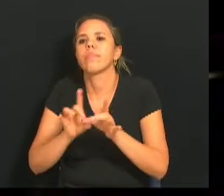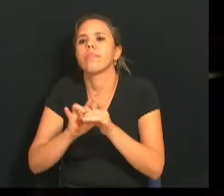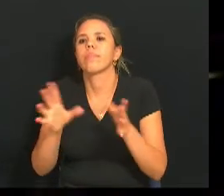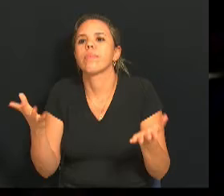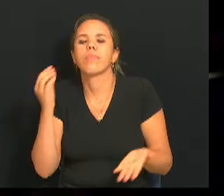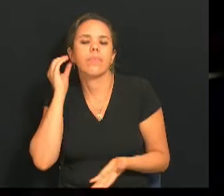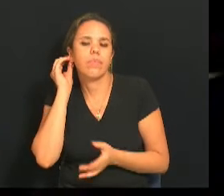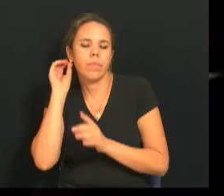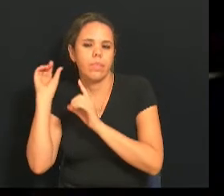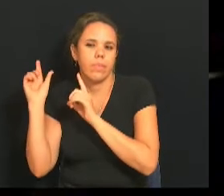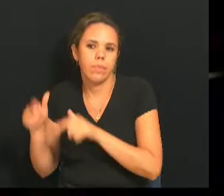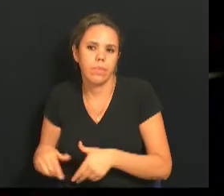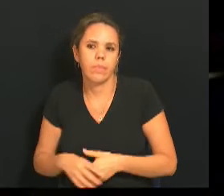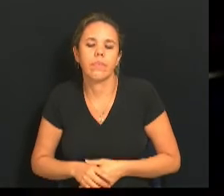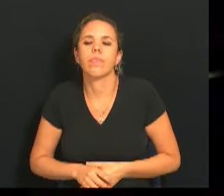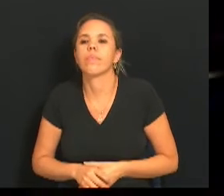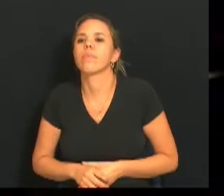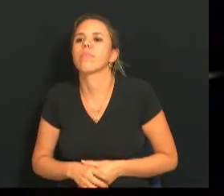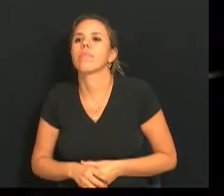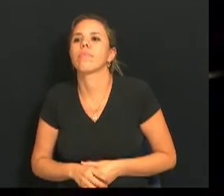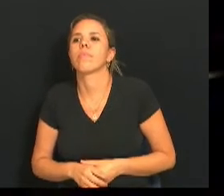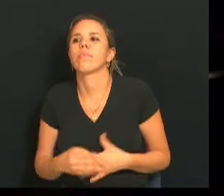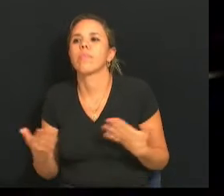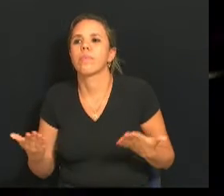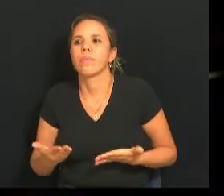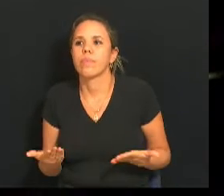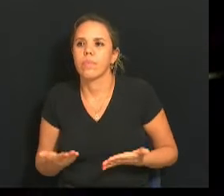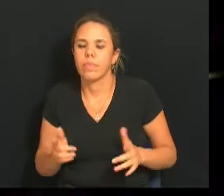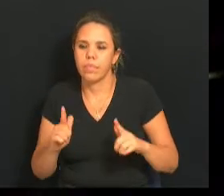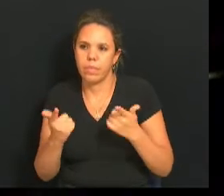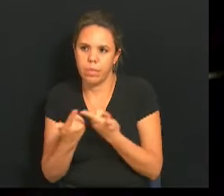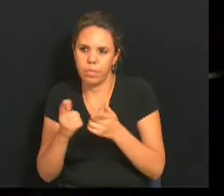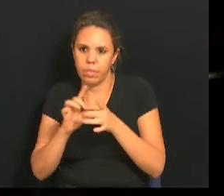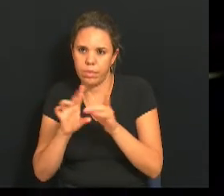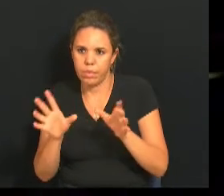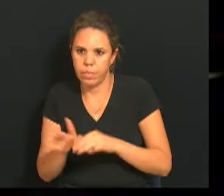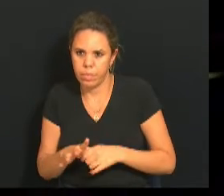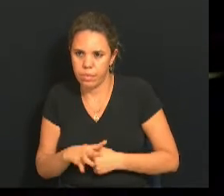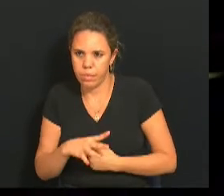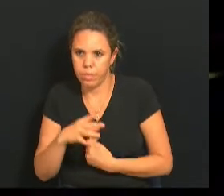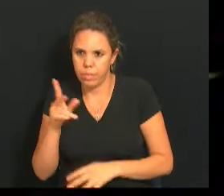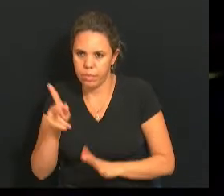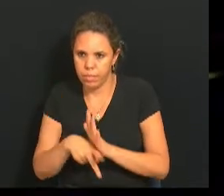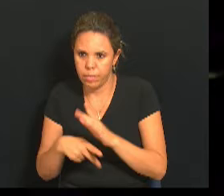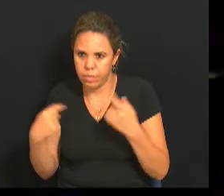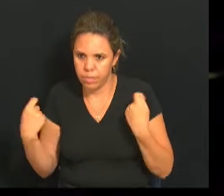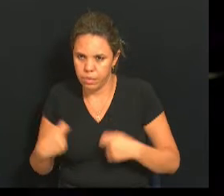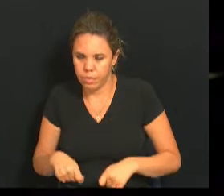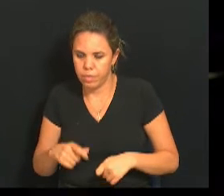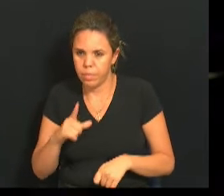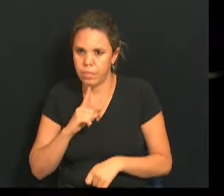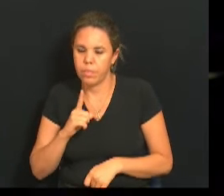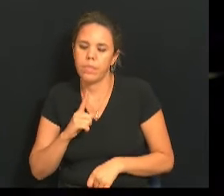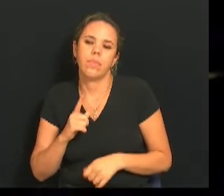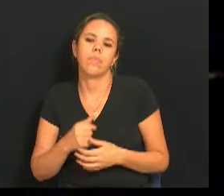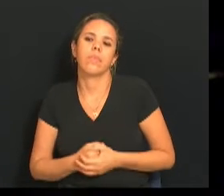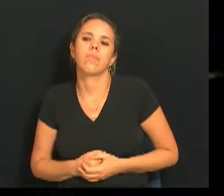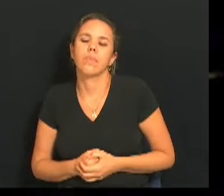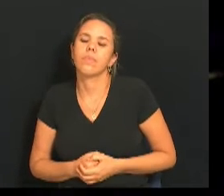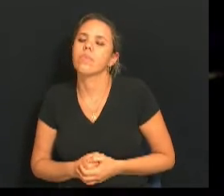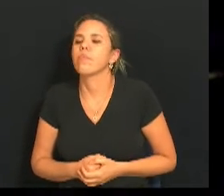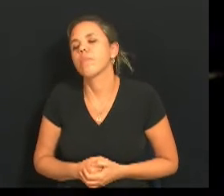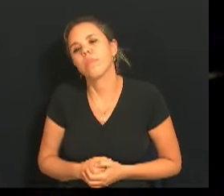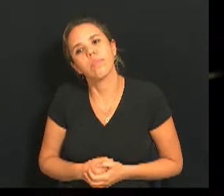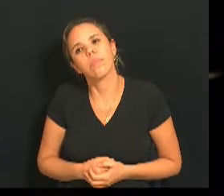conservador, no qual a questão da gestão democrática, esse projeto prescinde, desdenha e,